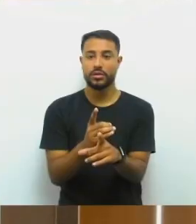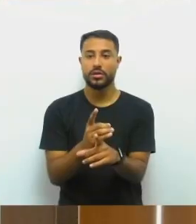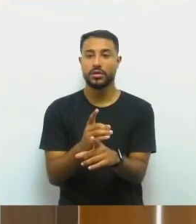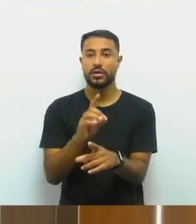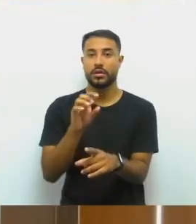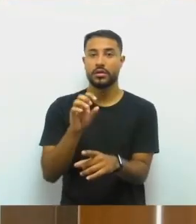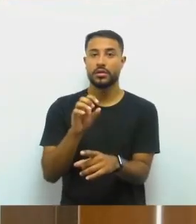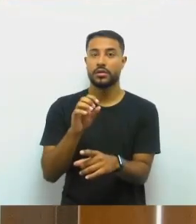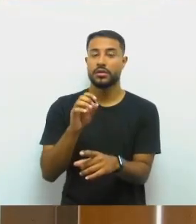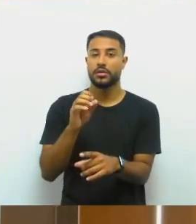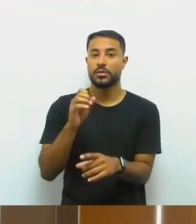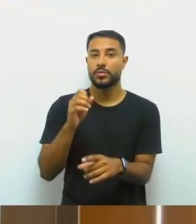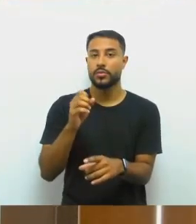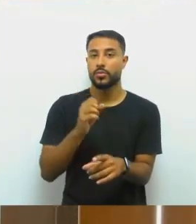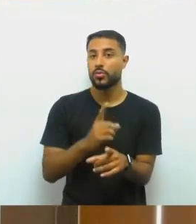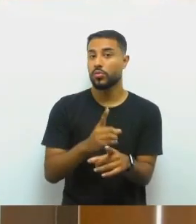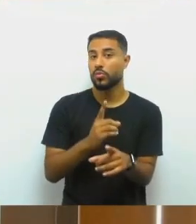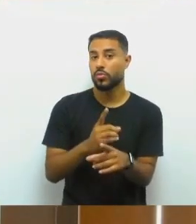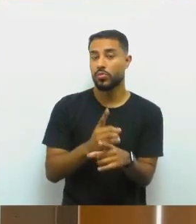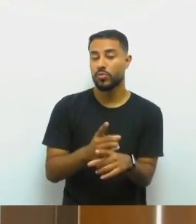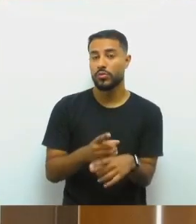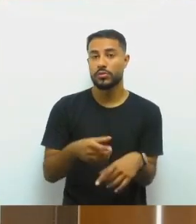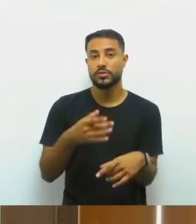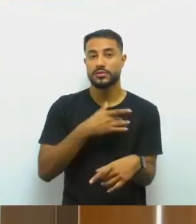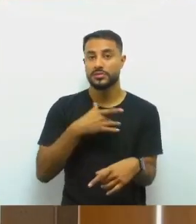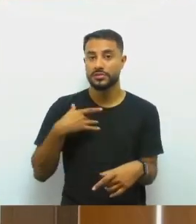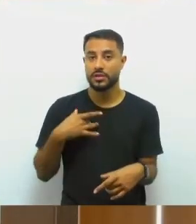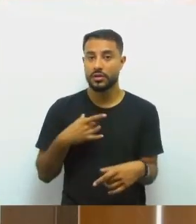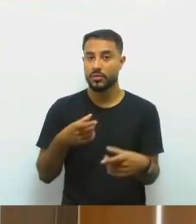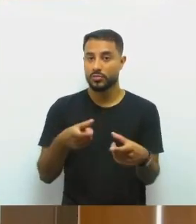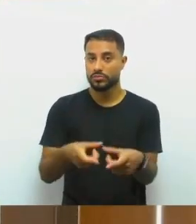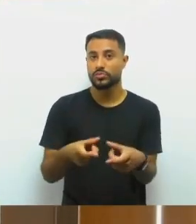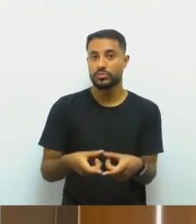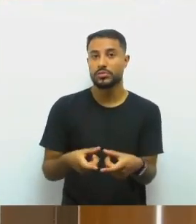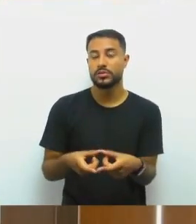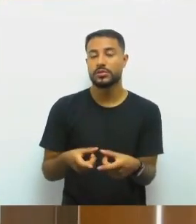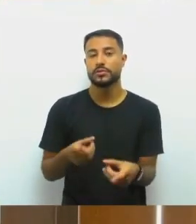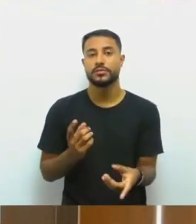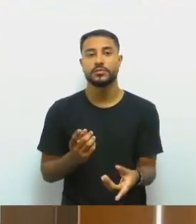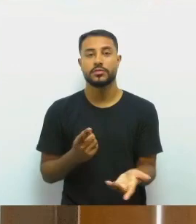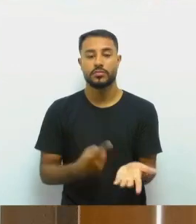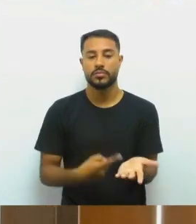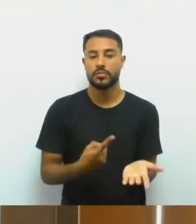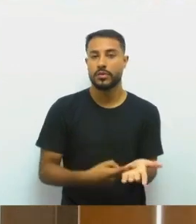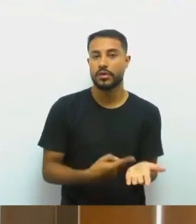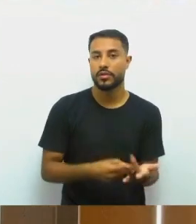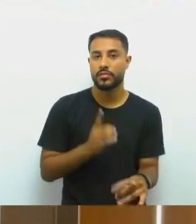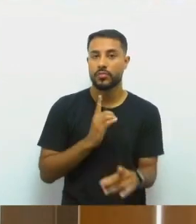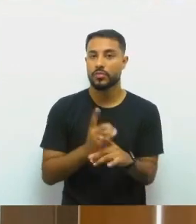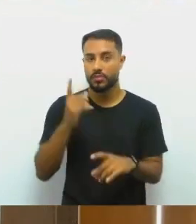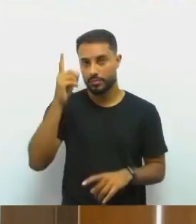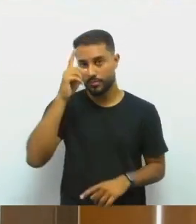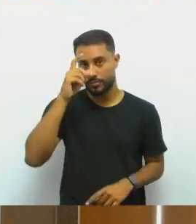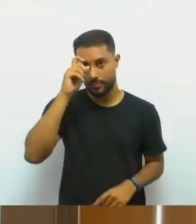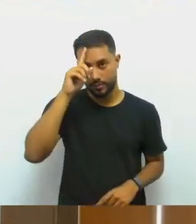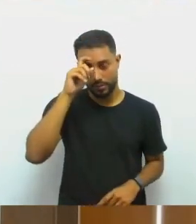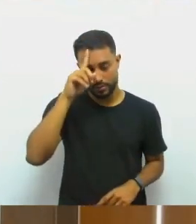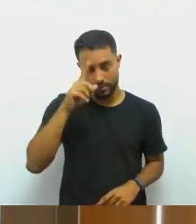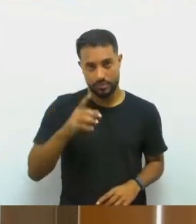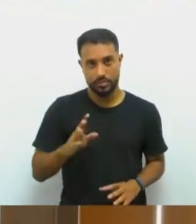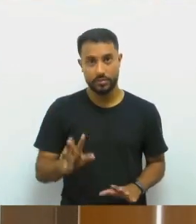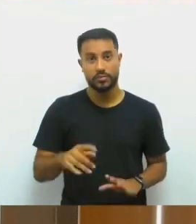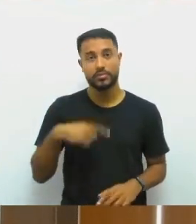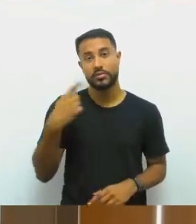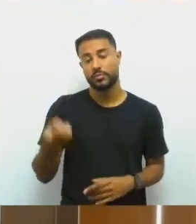e marcava a sua consulta. Depois mudou, você passava por um clínico para o clínico te avaliar. Agora